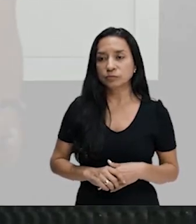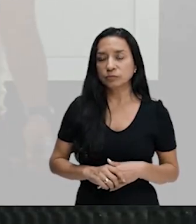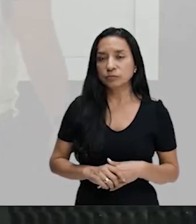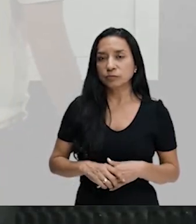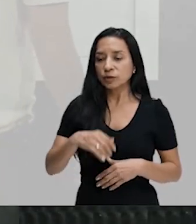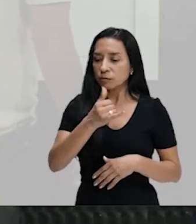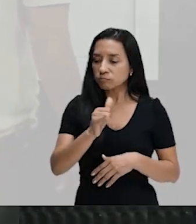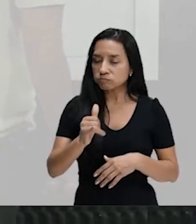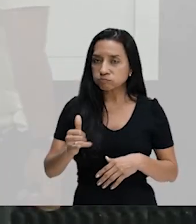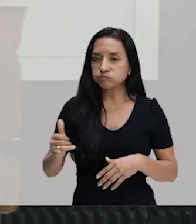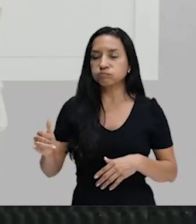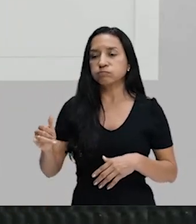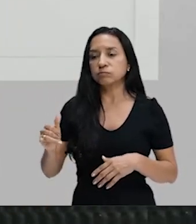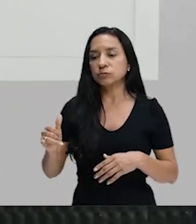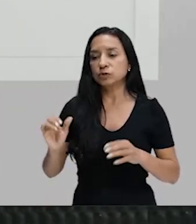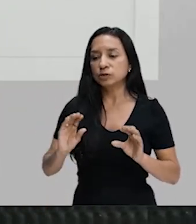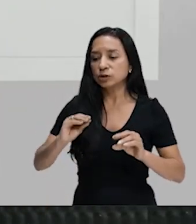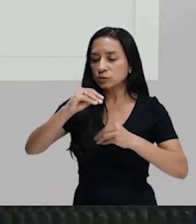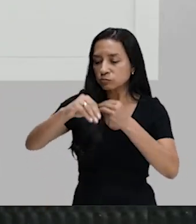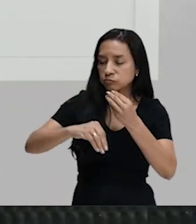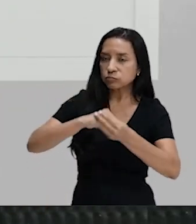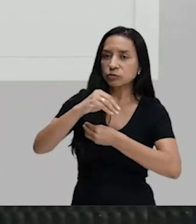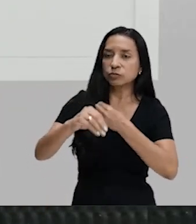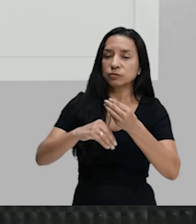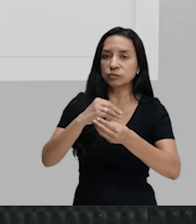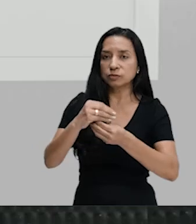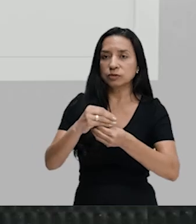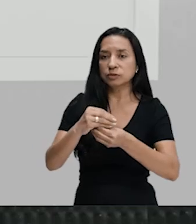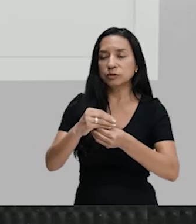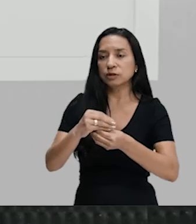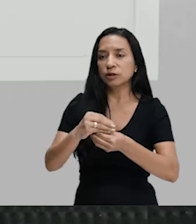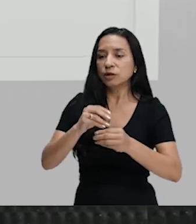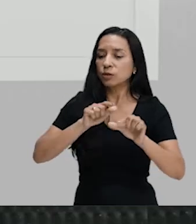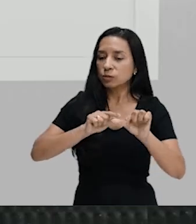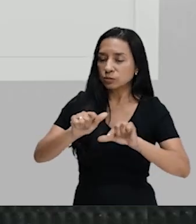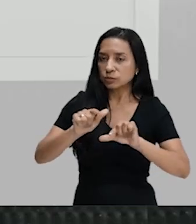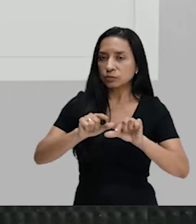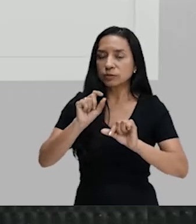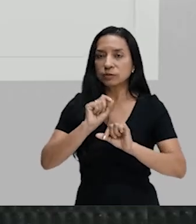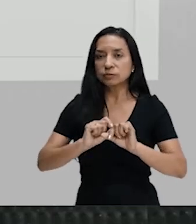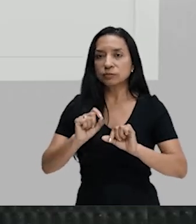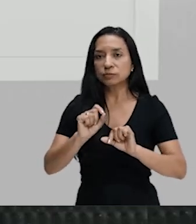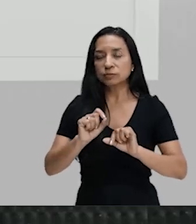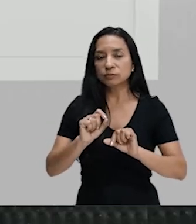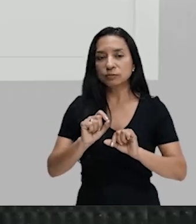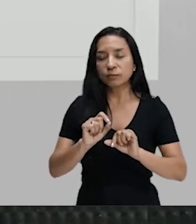que estão envolvidas, não é isso? O trabalho, ele é